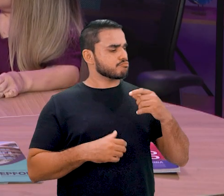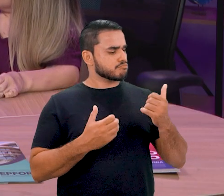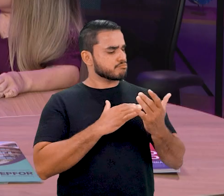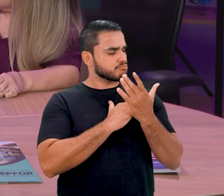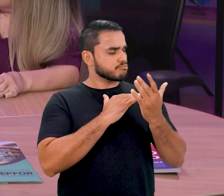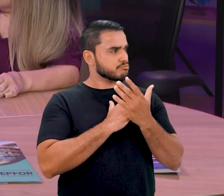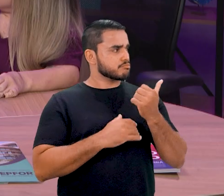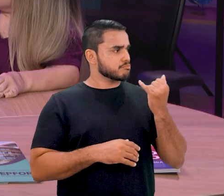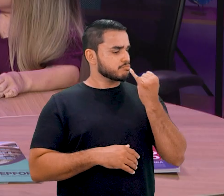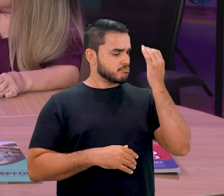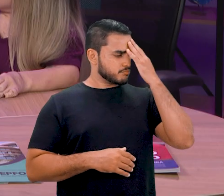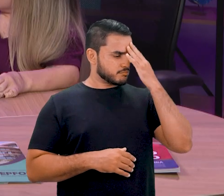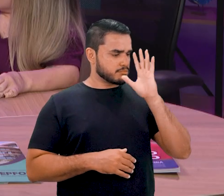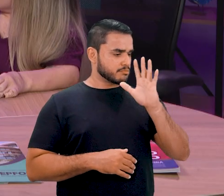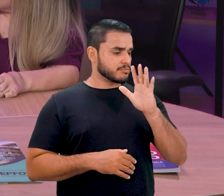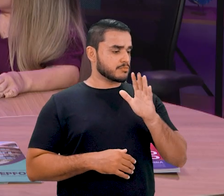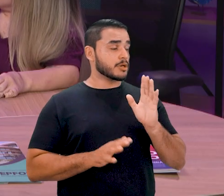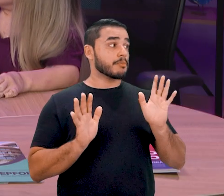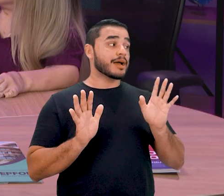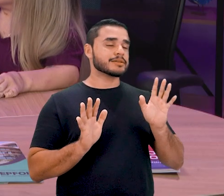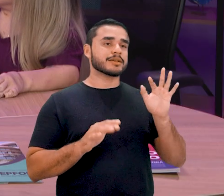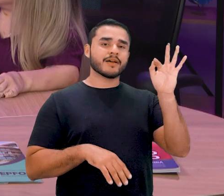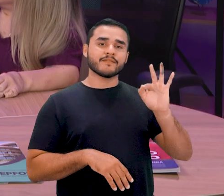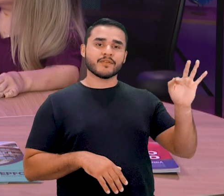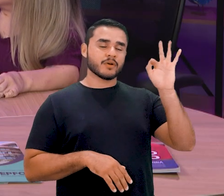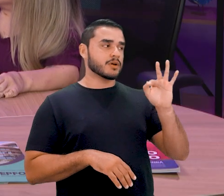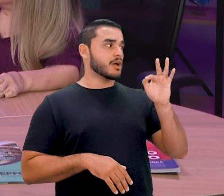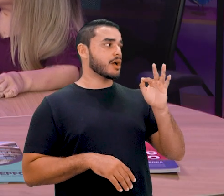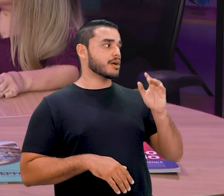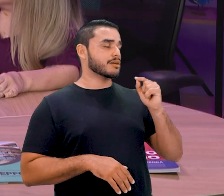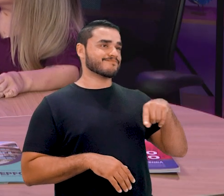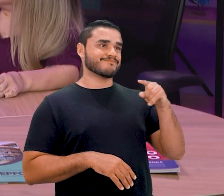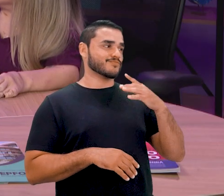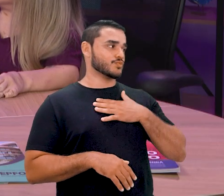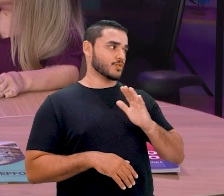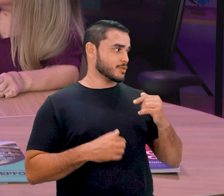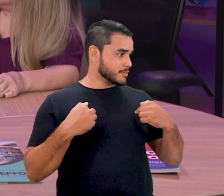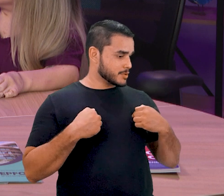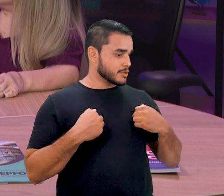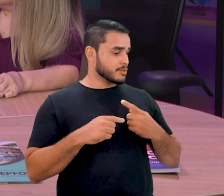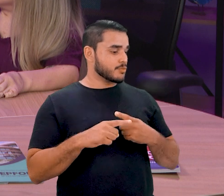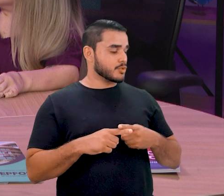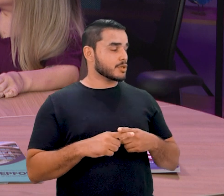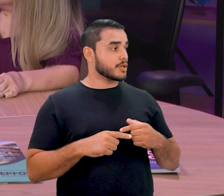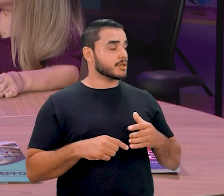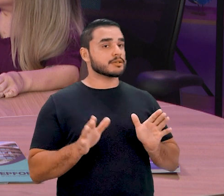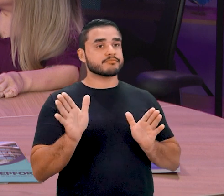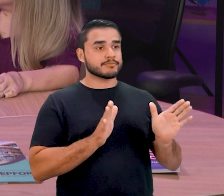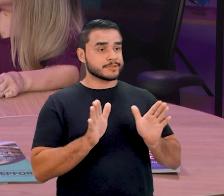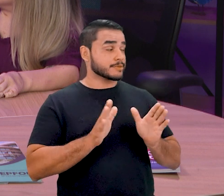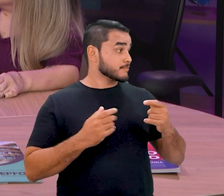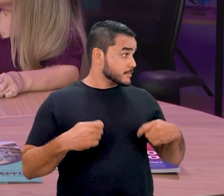instituição eu era alguém bem problemática. Problemática porque tinha as questões de acessibilidade e